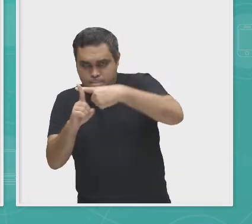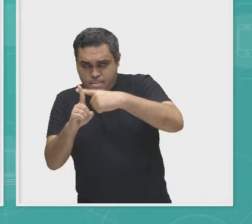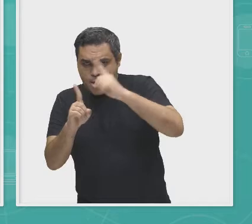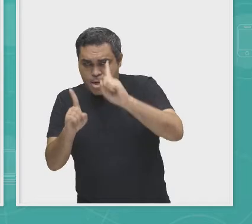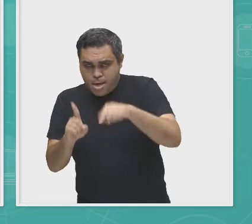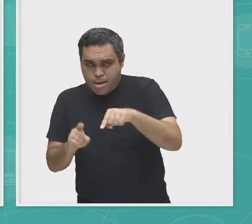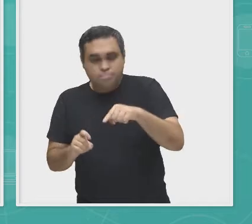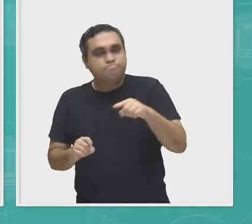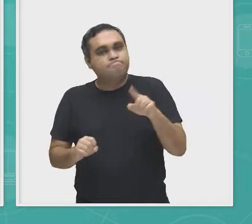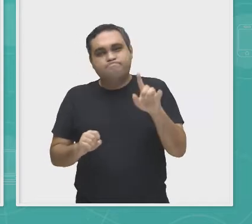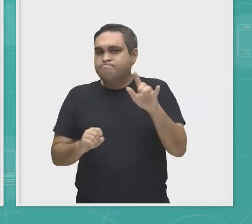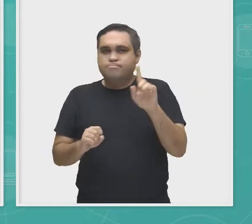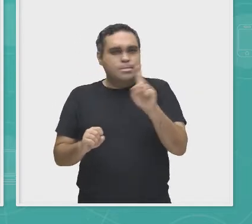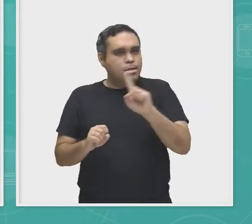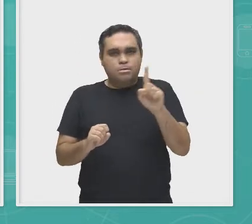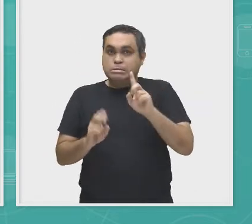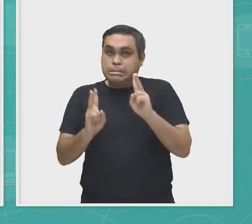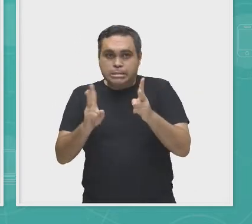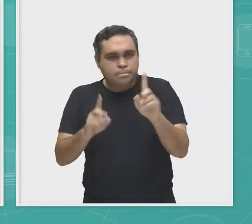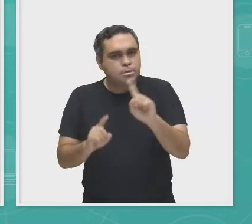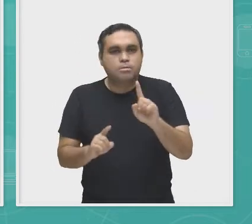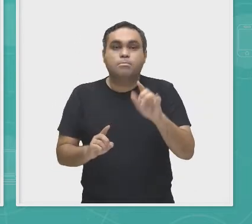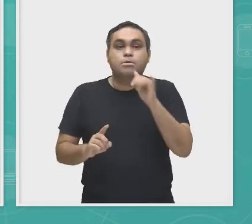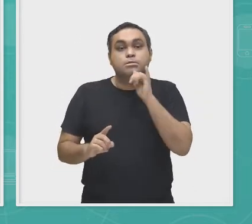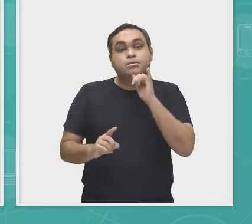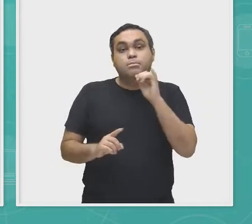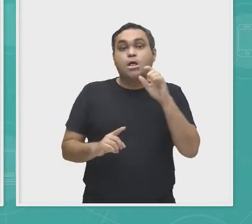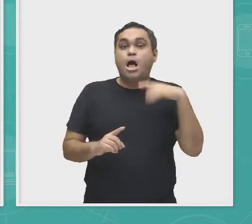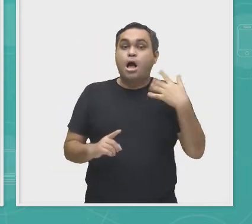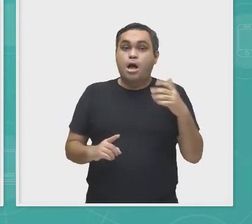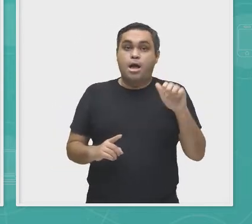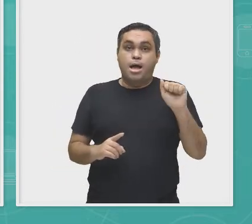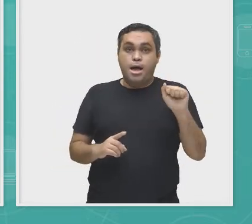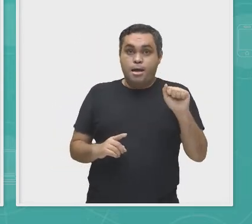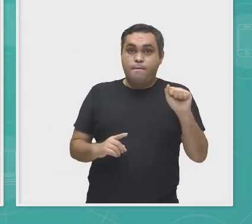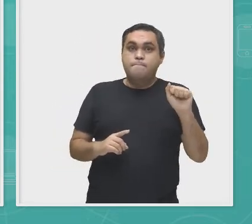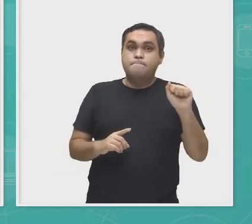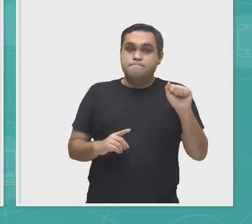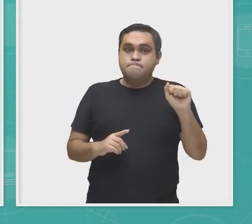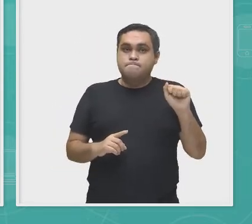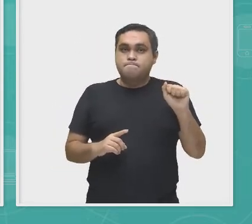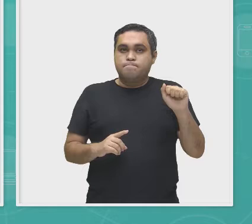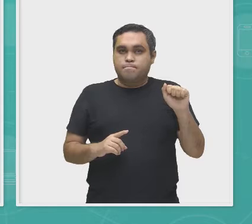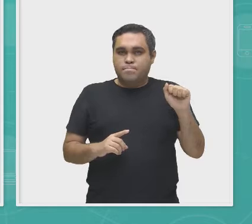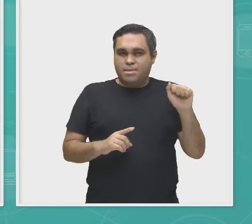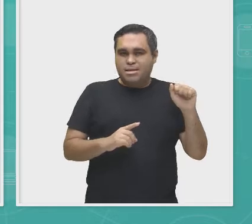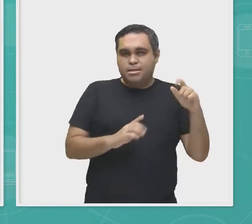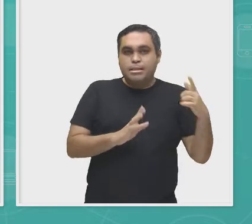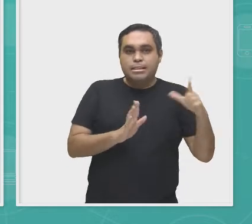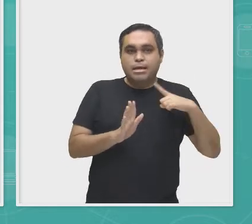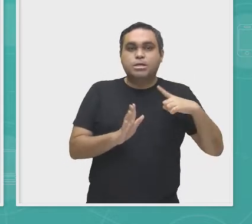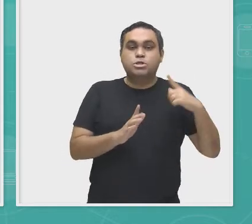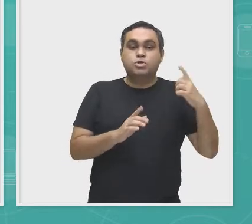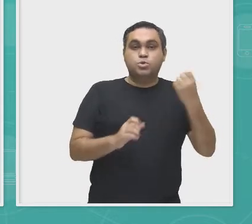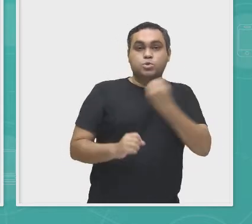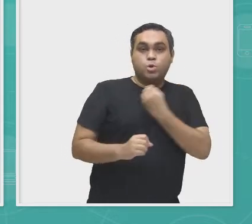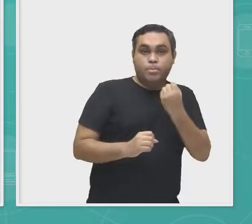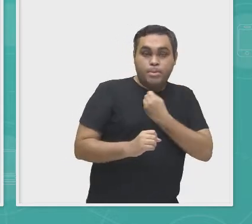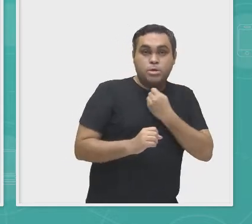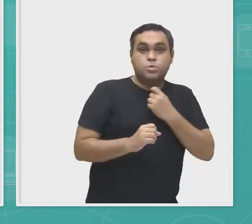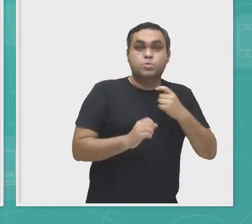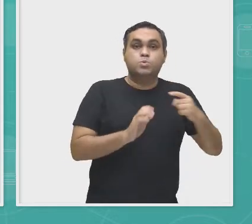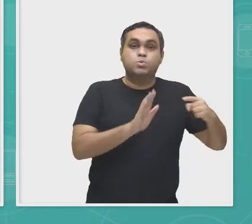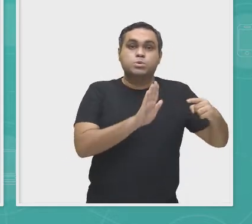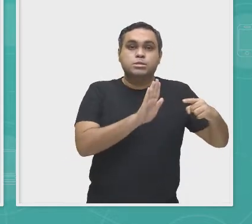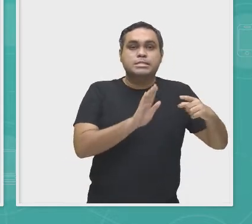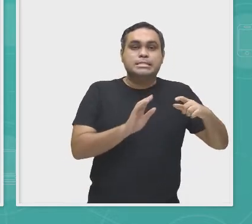aqui, no nosso primeiro caso, nós vamos adicionar números que têm sinais iguais. O que devemos fazer